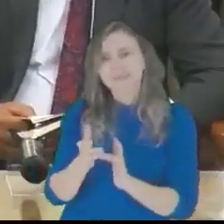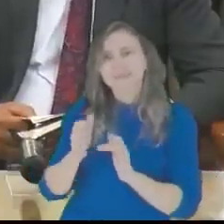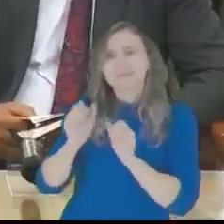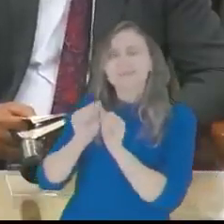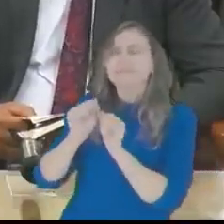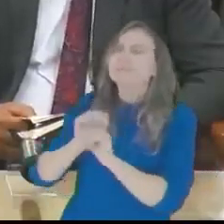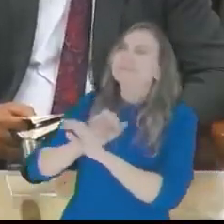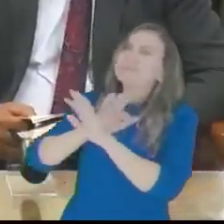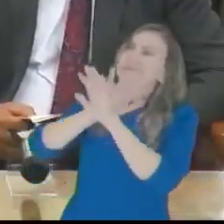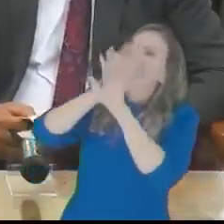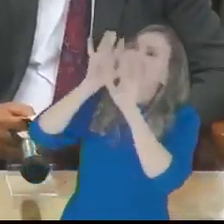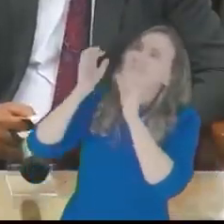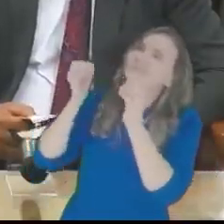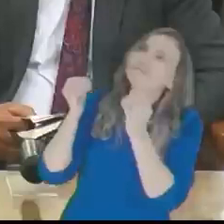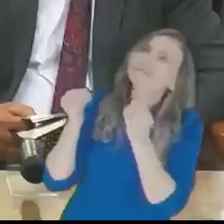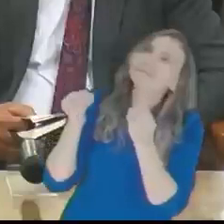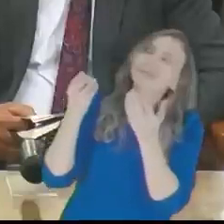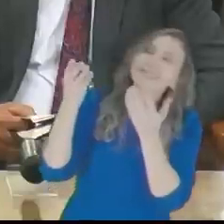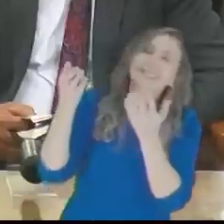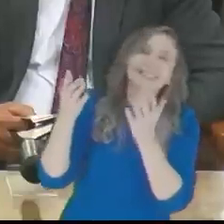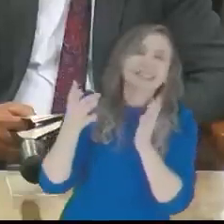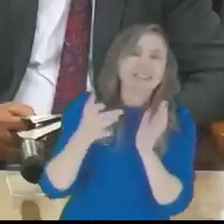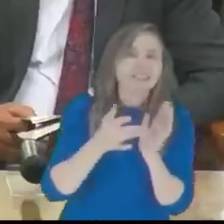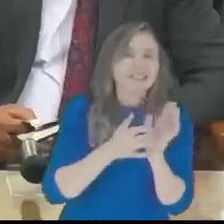Glória seja dada a Jesus.